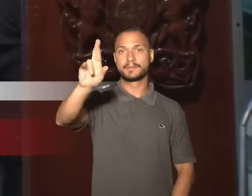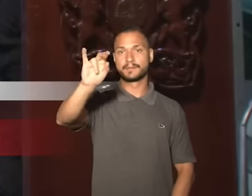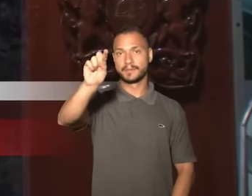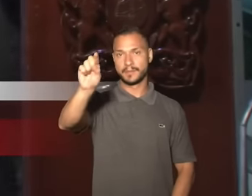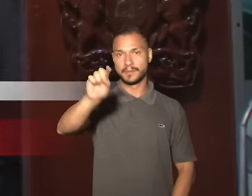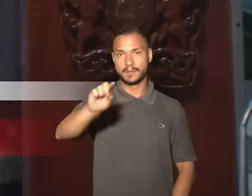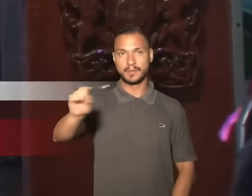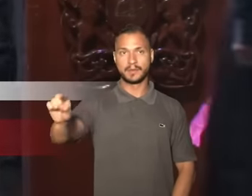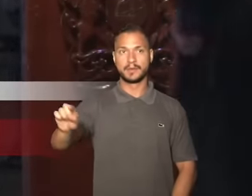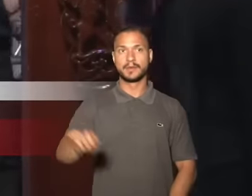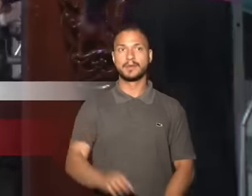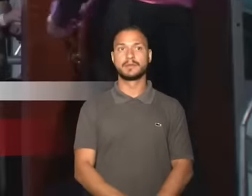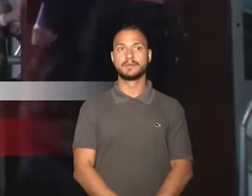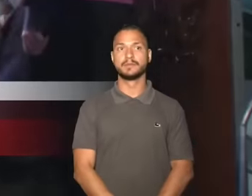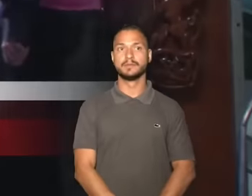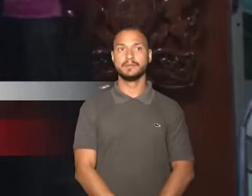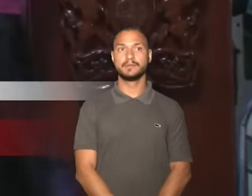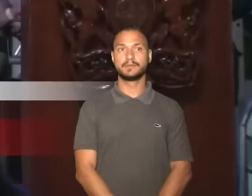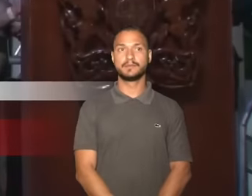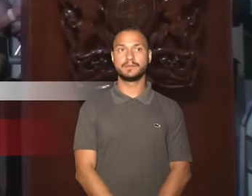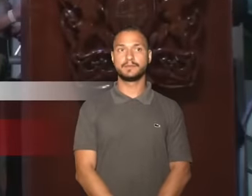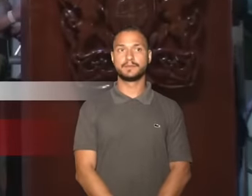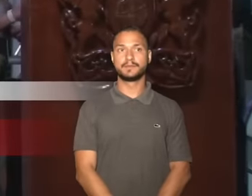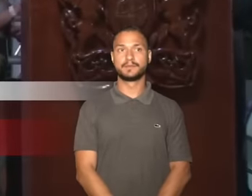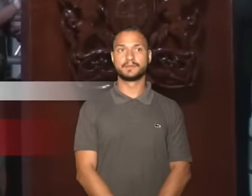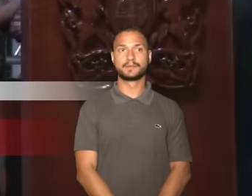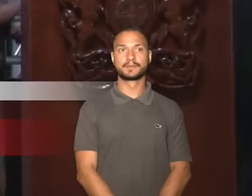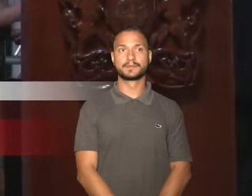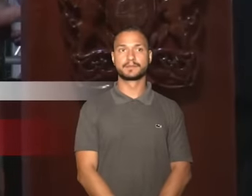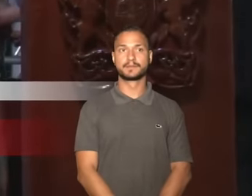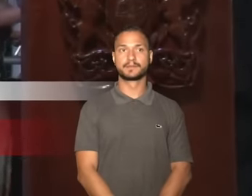Teixeira Antonucci Pacheco Lopes.